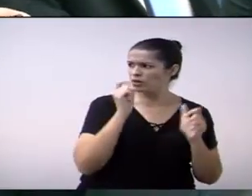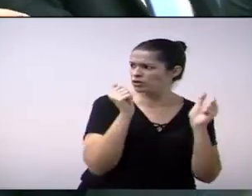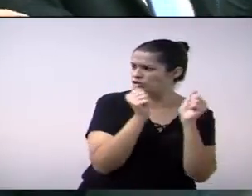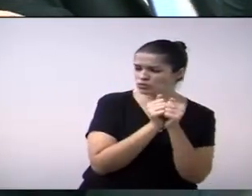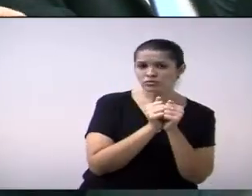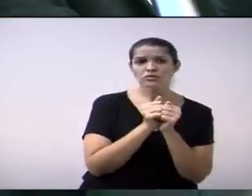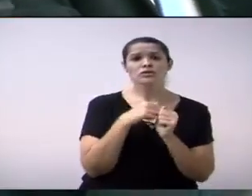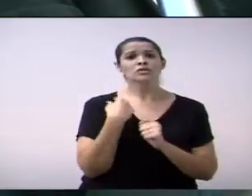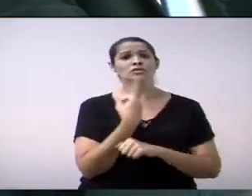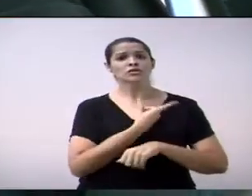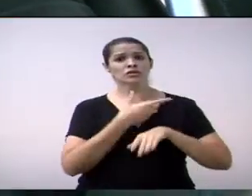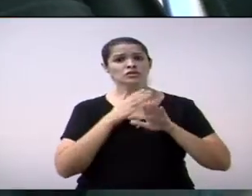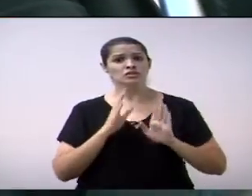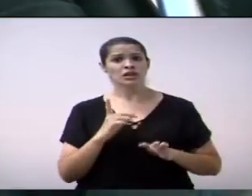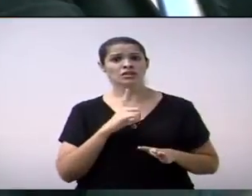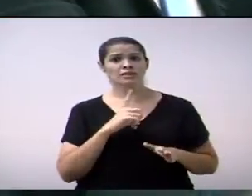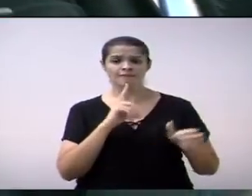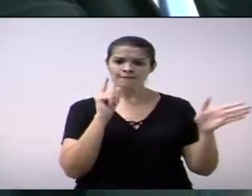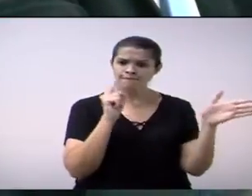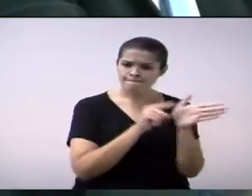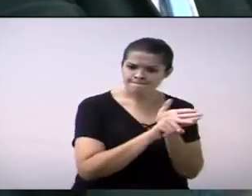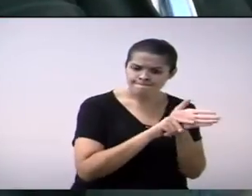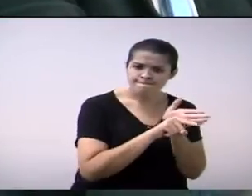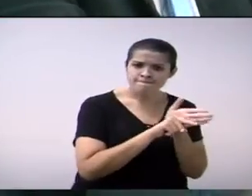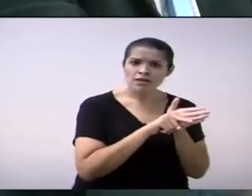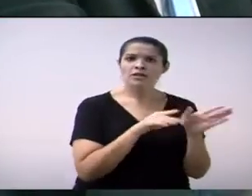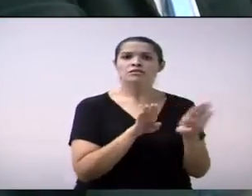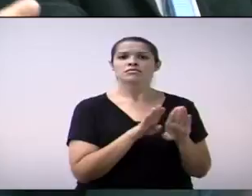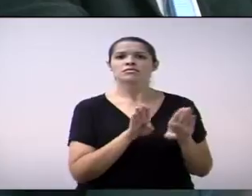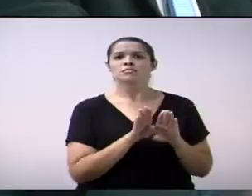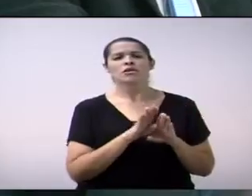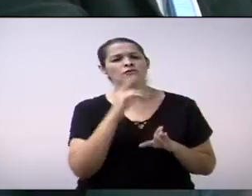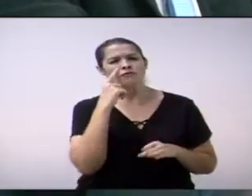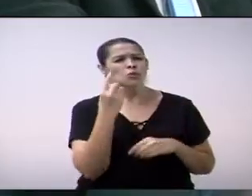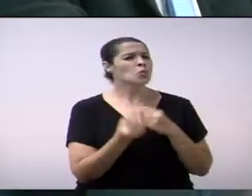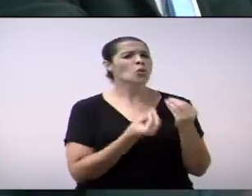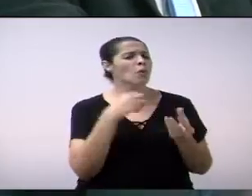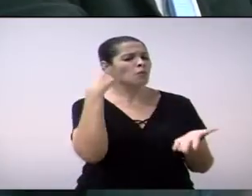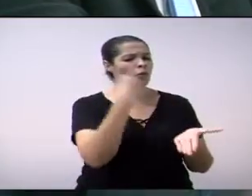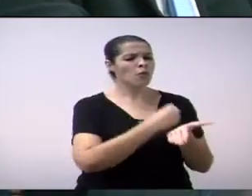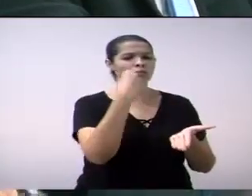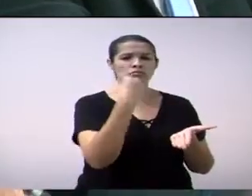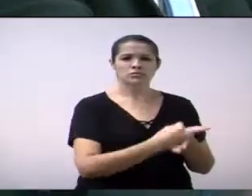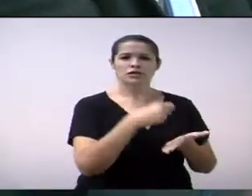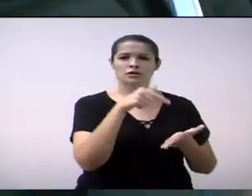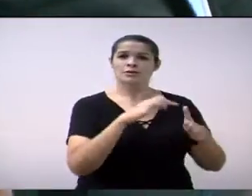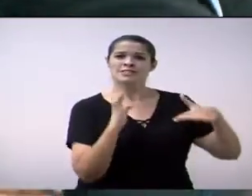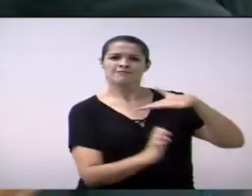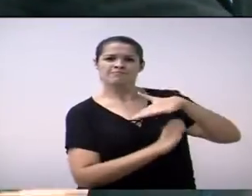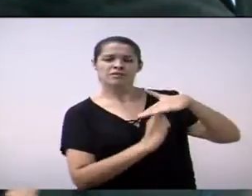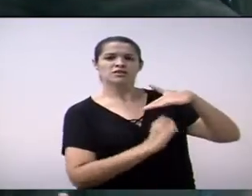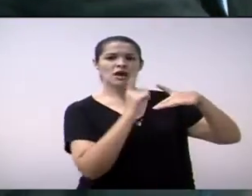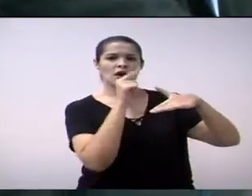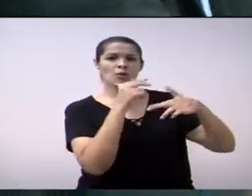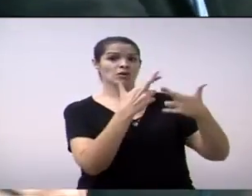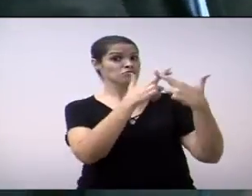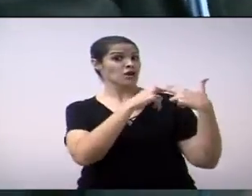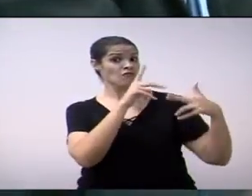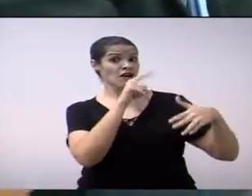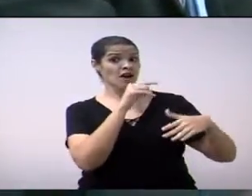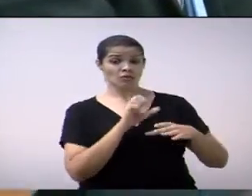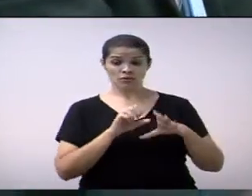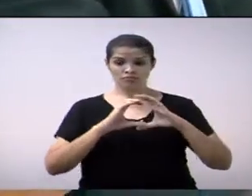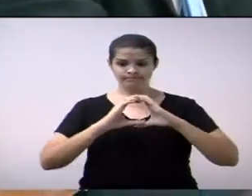tivemos, inclusive, uma CI aqui discutindo o contrato da Sabesp, gerou um relatório lá, enfim, mas